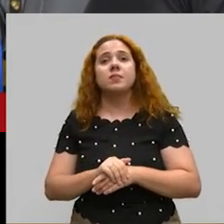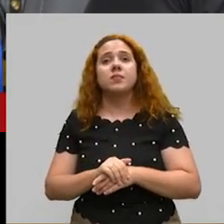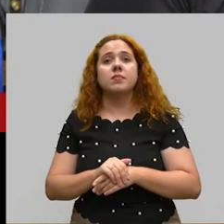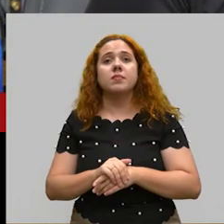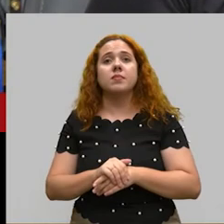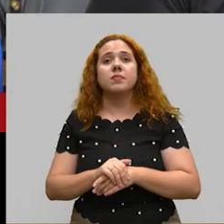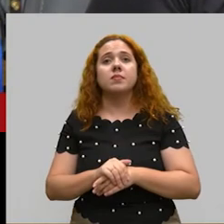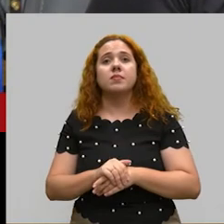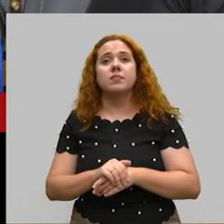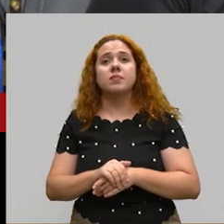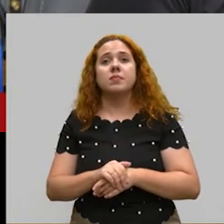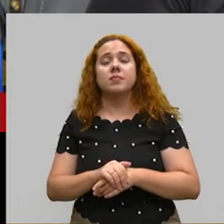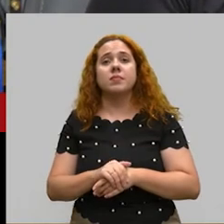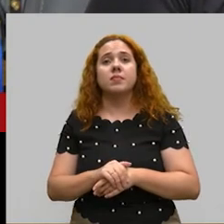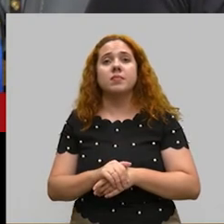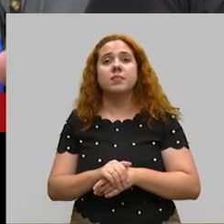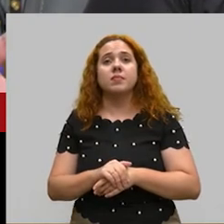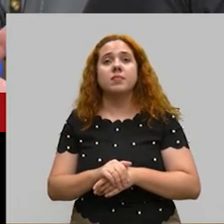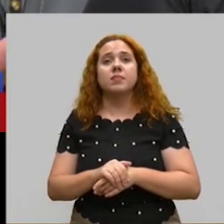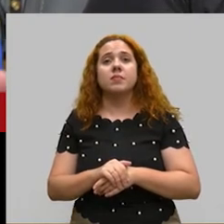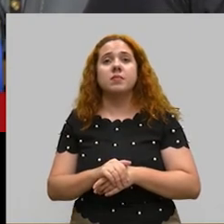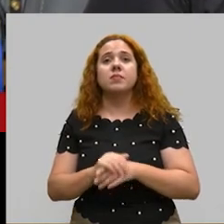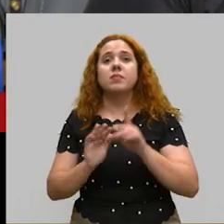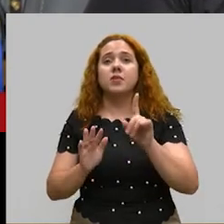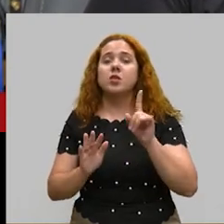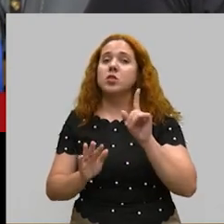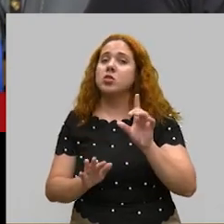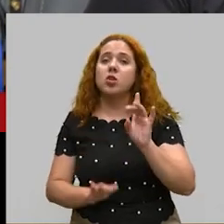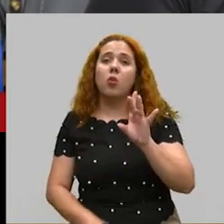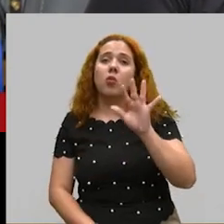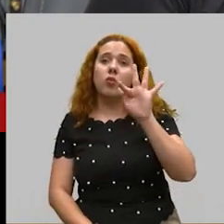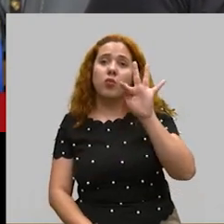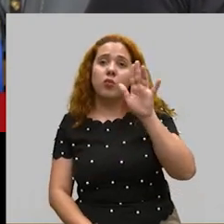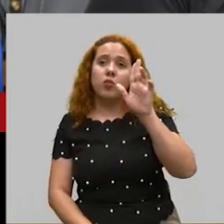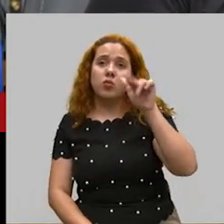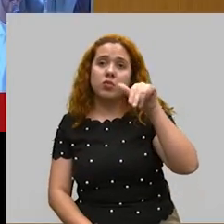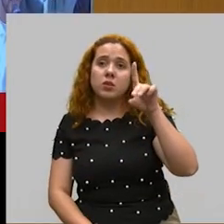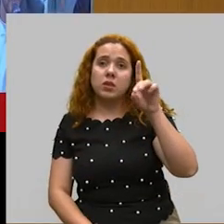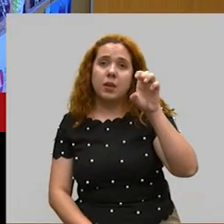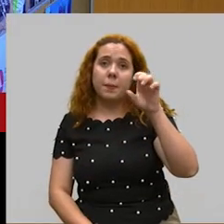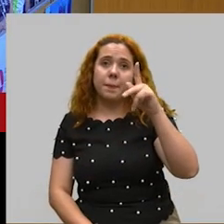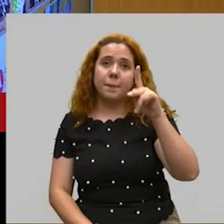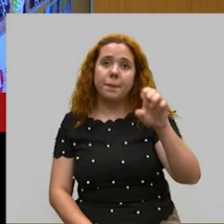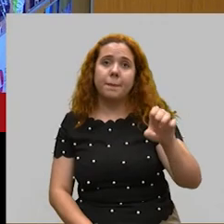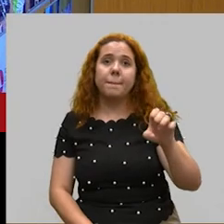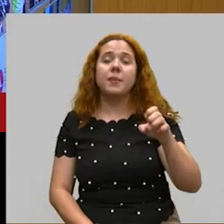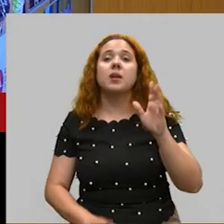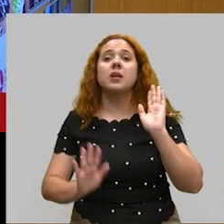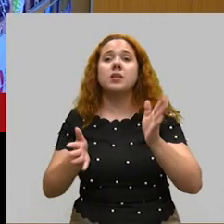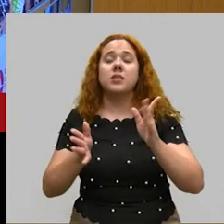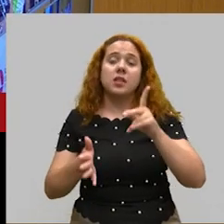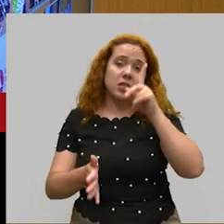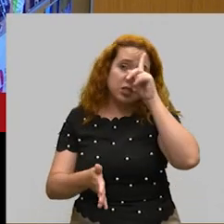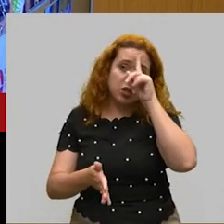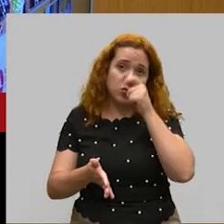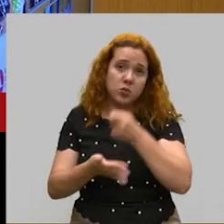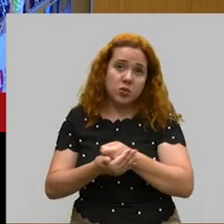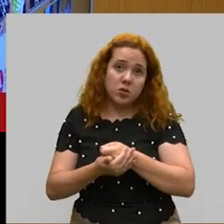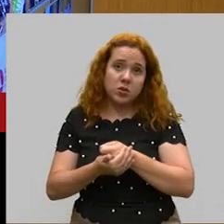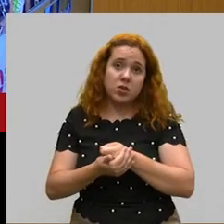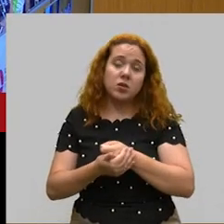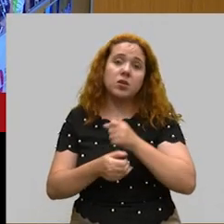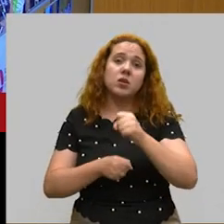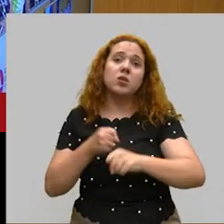coloca eh apenas o fundeb o que a gente tem que foi firmado em 2021 foi um